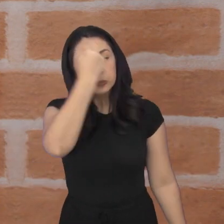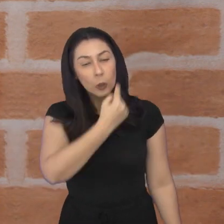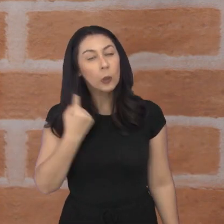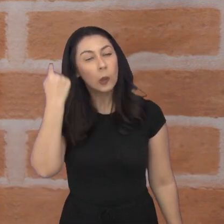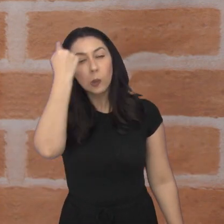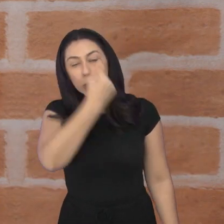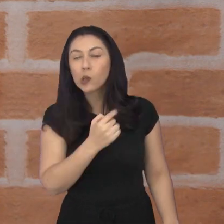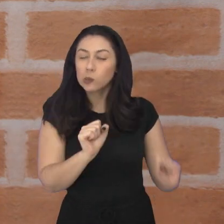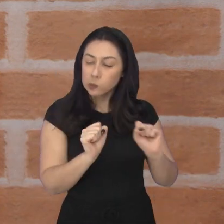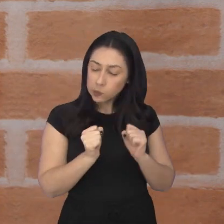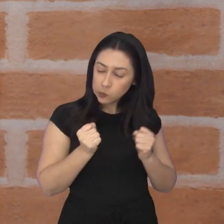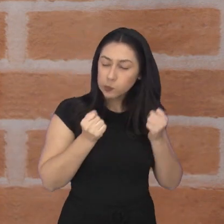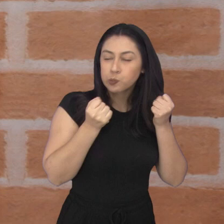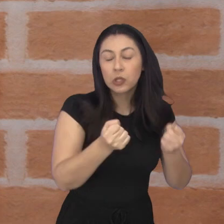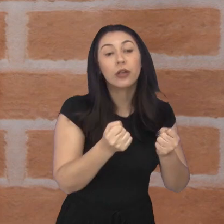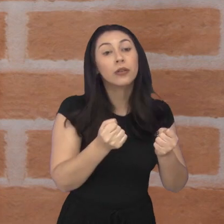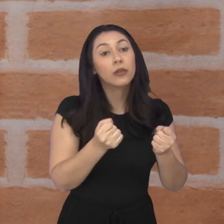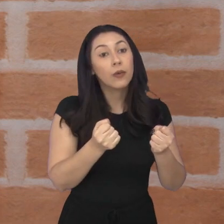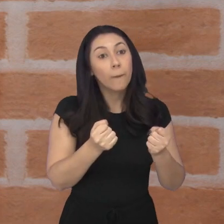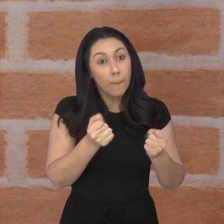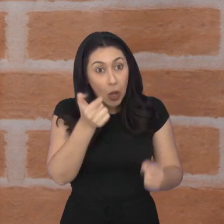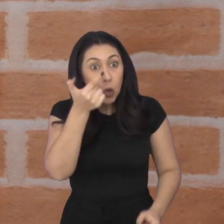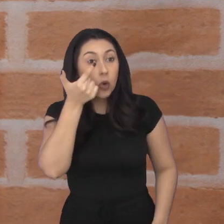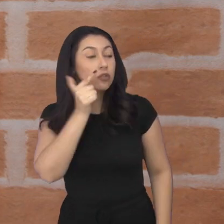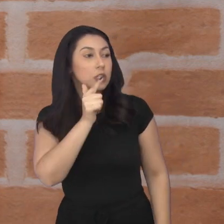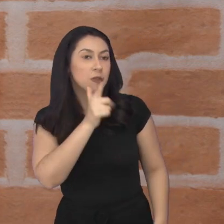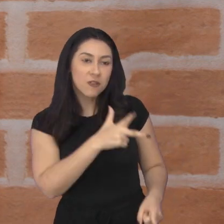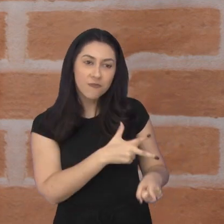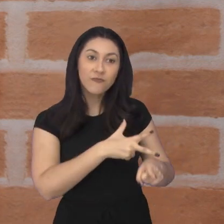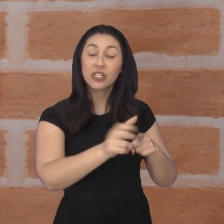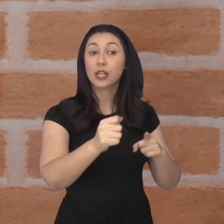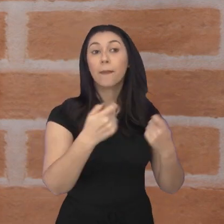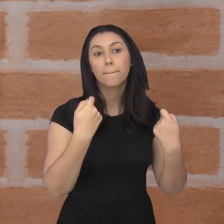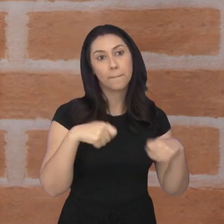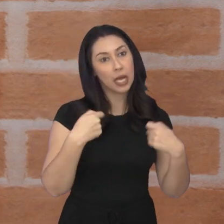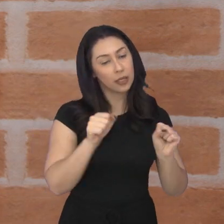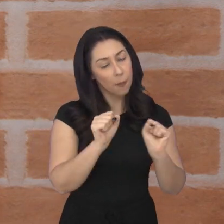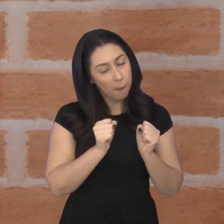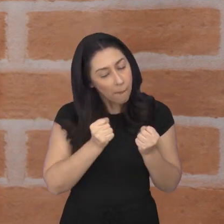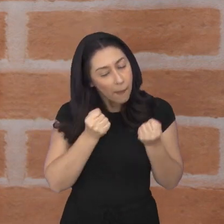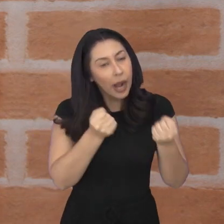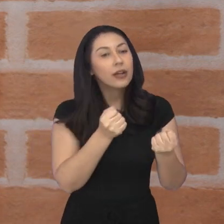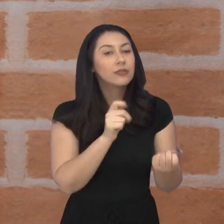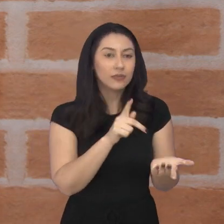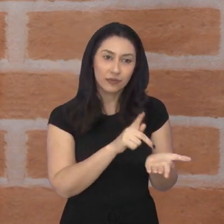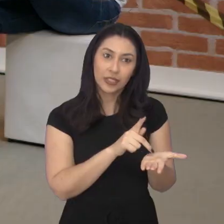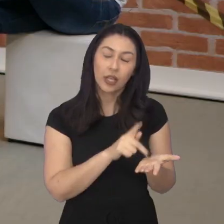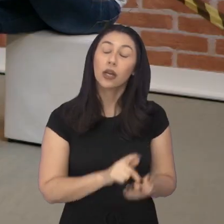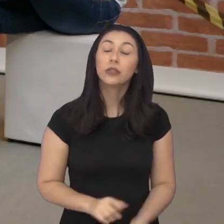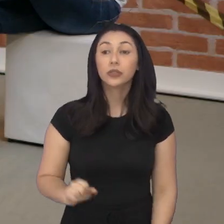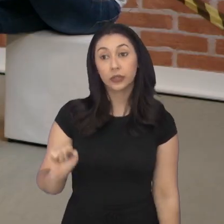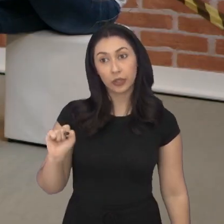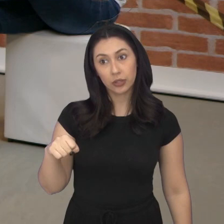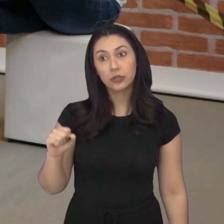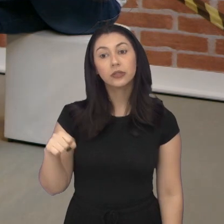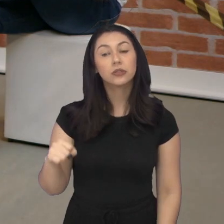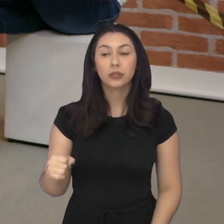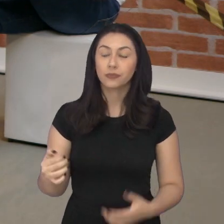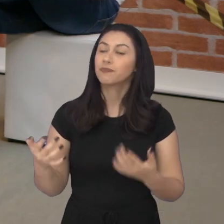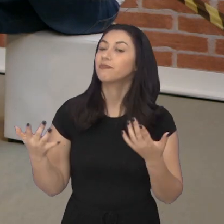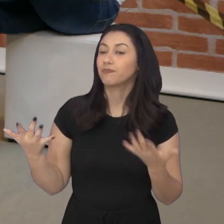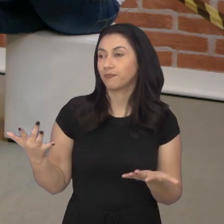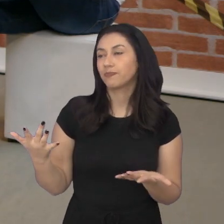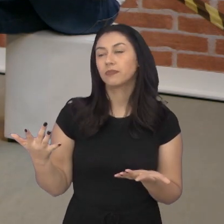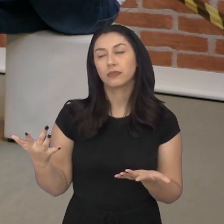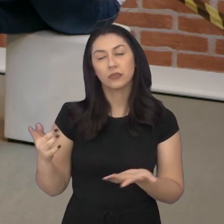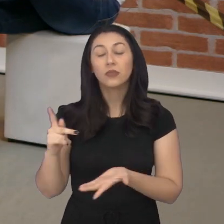Sim. Então, para chegar a qualquer resultado, é realmente necessário muito empenho. Muito empenho. Totalmente. E é excelente pra